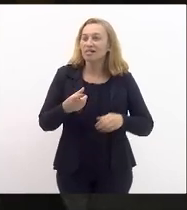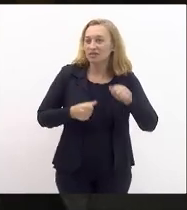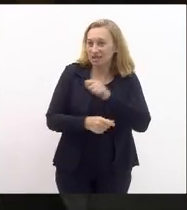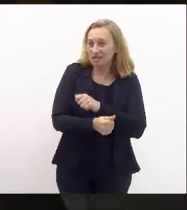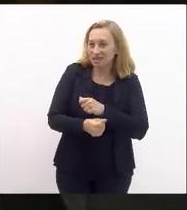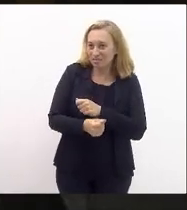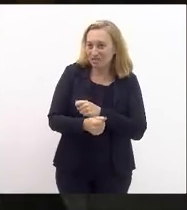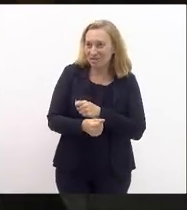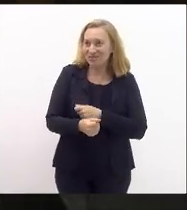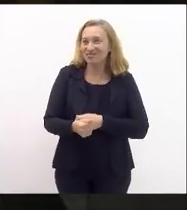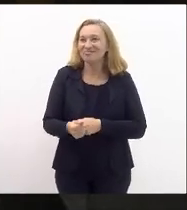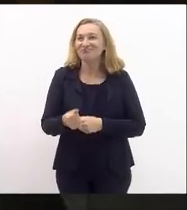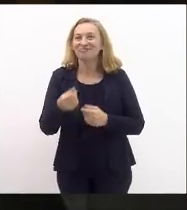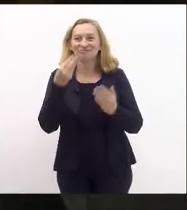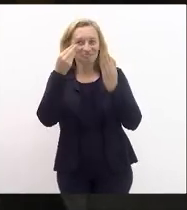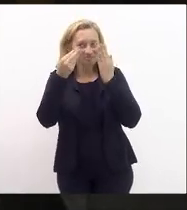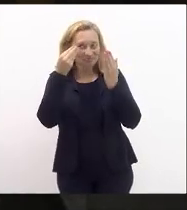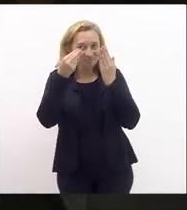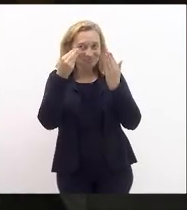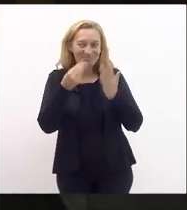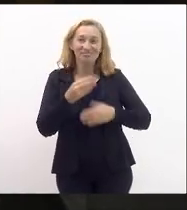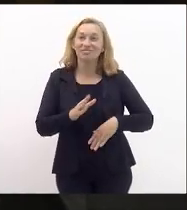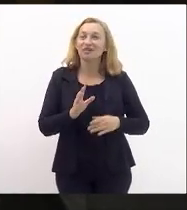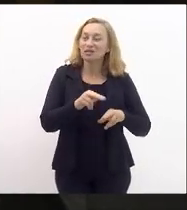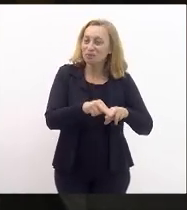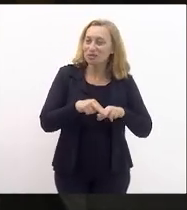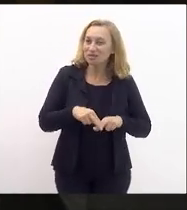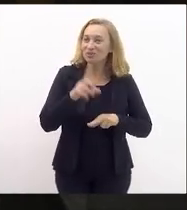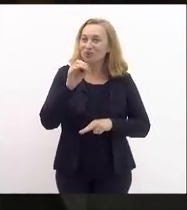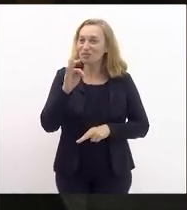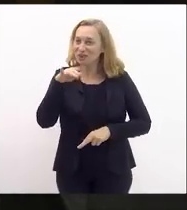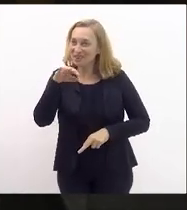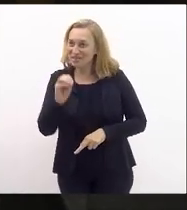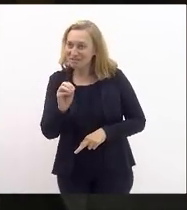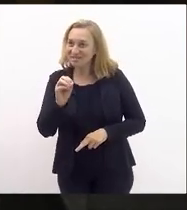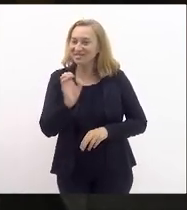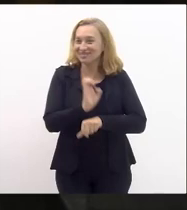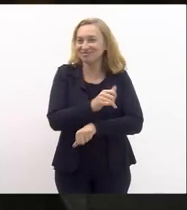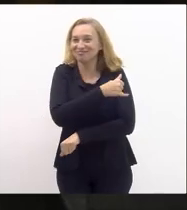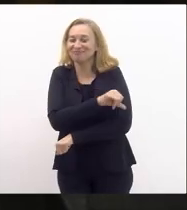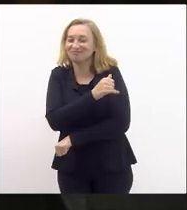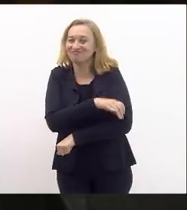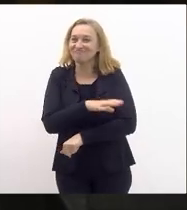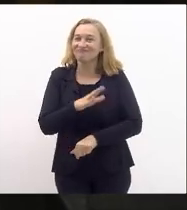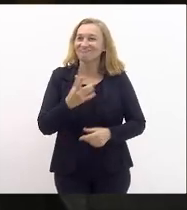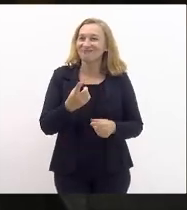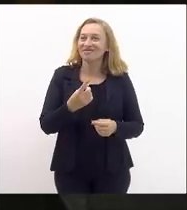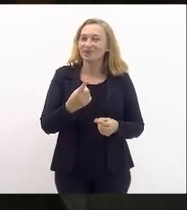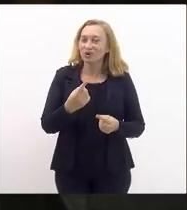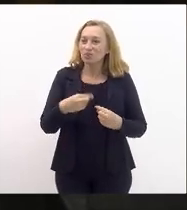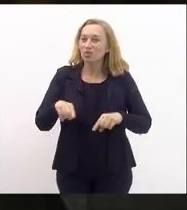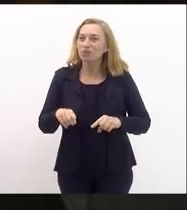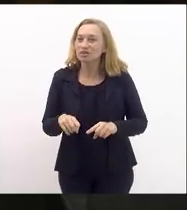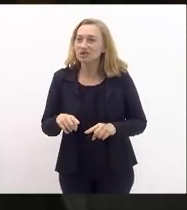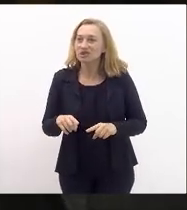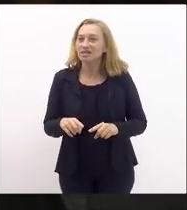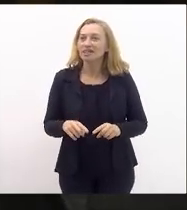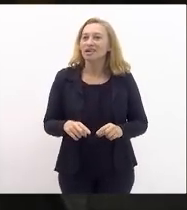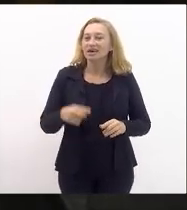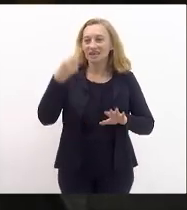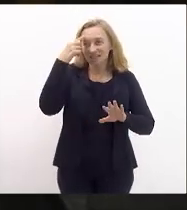dessas residências terapêuticas. Com isso, o cofinanciamento do Estado do Rio de Janeiro, cada vez mais, ele é um contraponto a essa